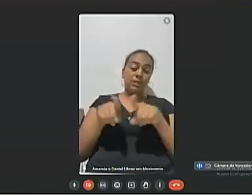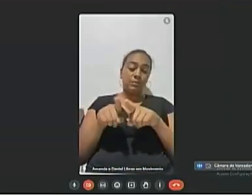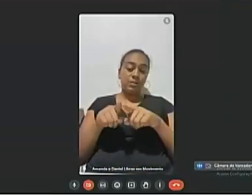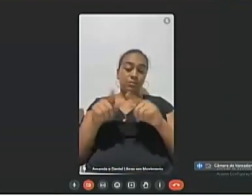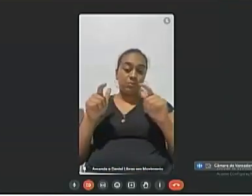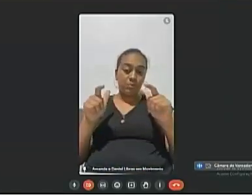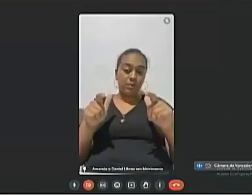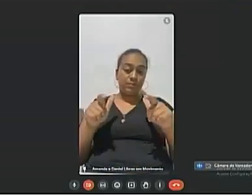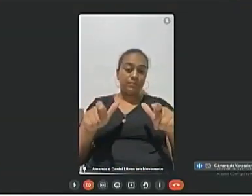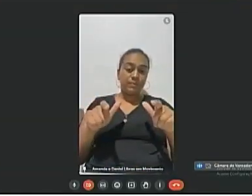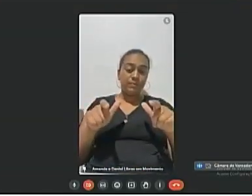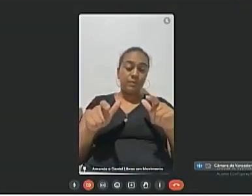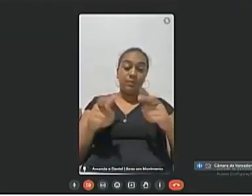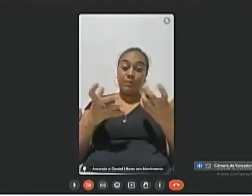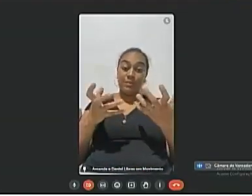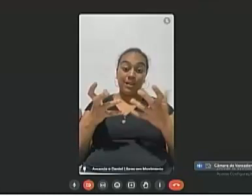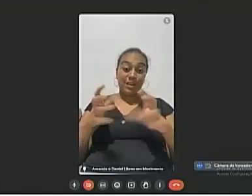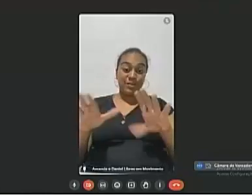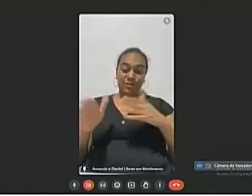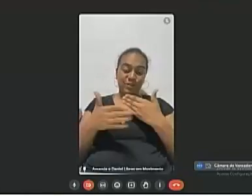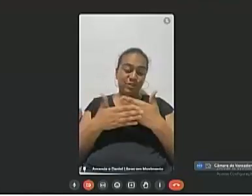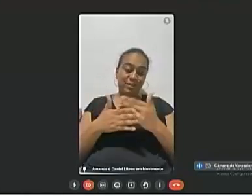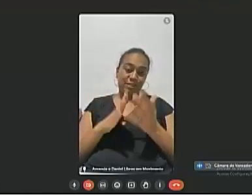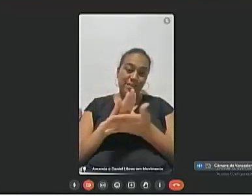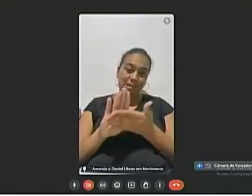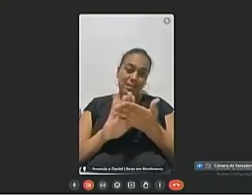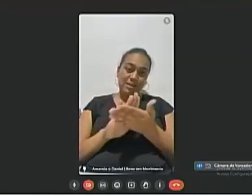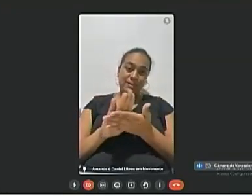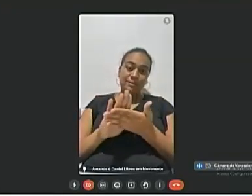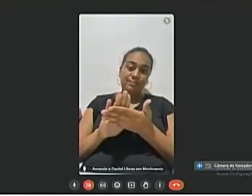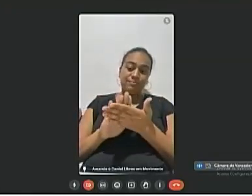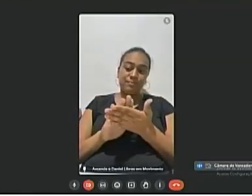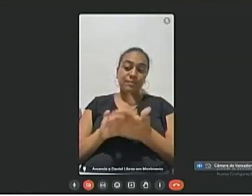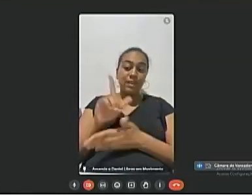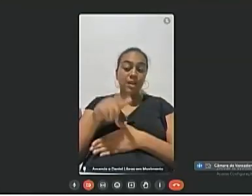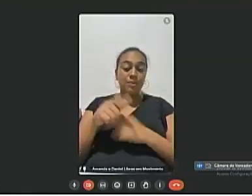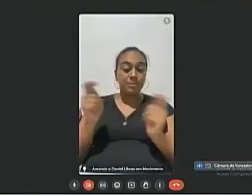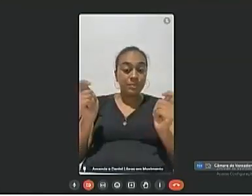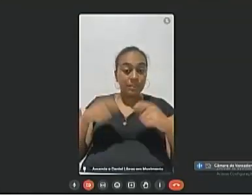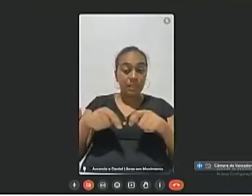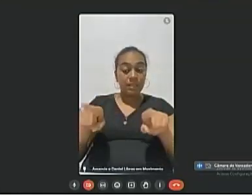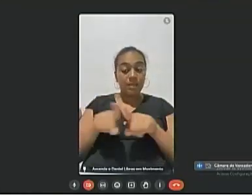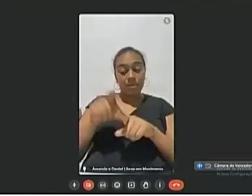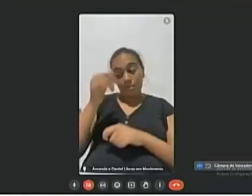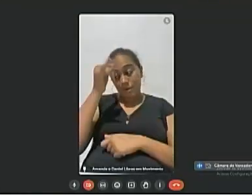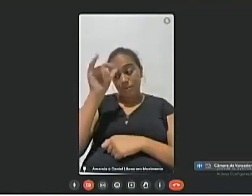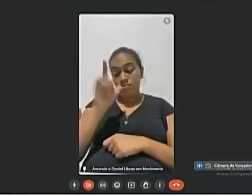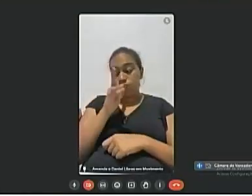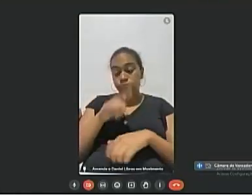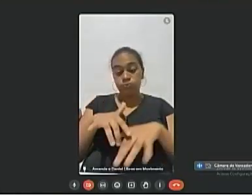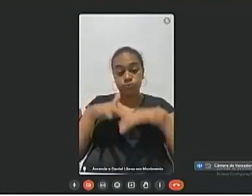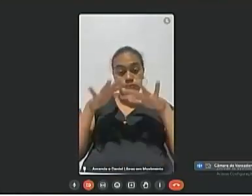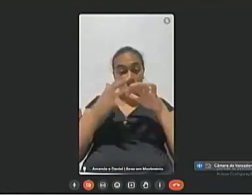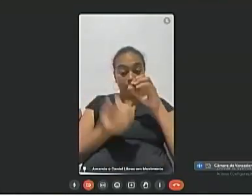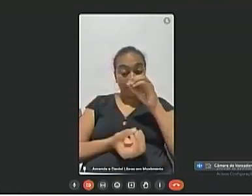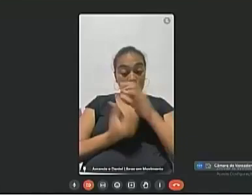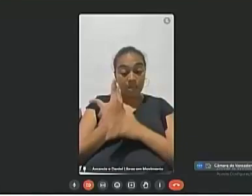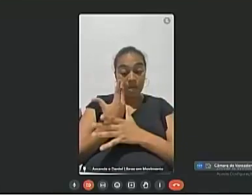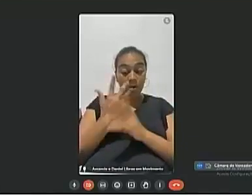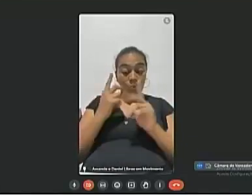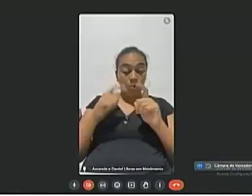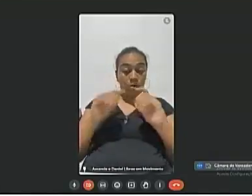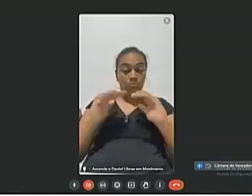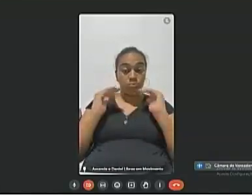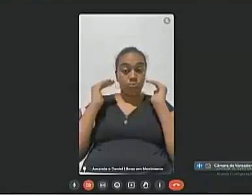que não estavam querendo fechamento para inundação. Então, uma possibilidade para abater enchentes em cidades seria construir um reservatório acima delas,